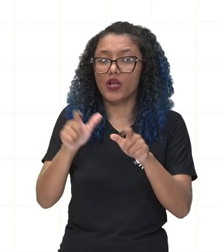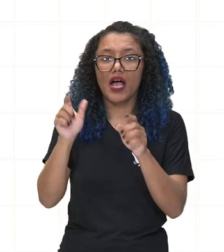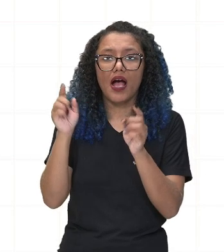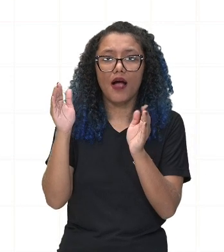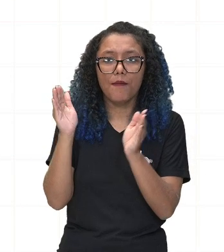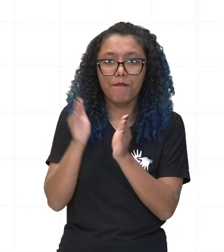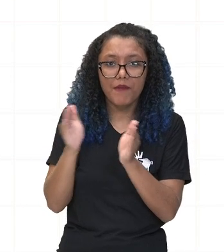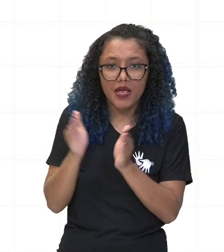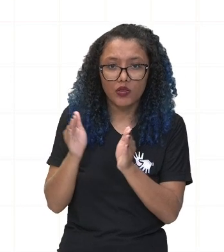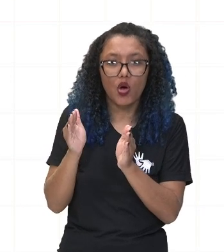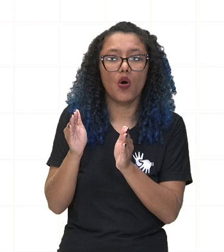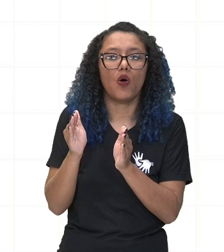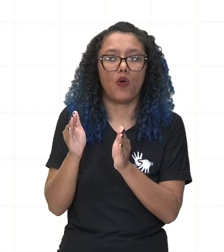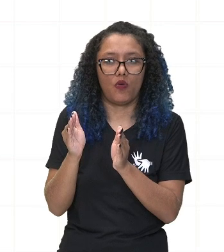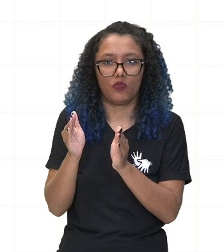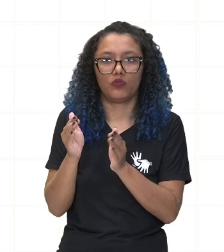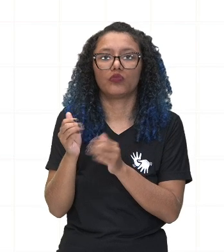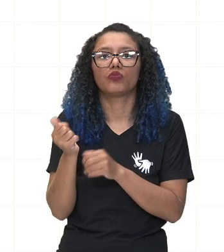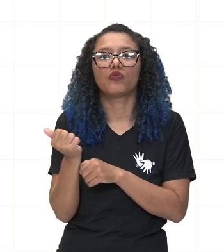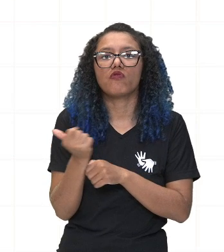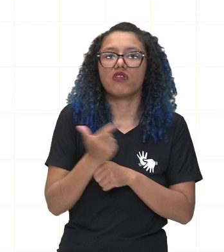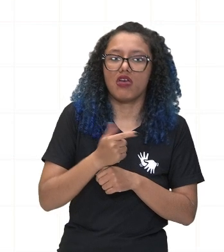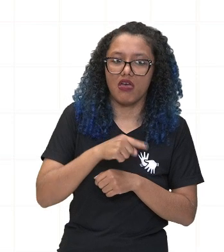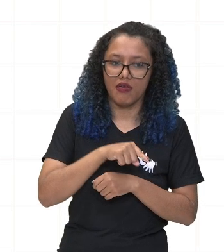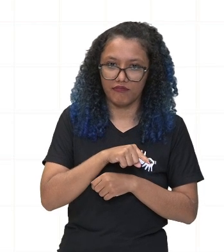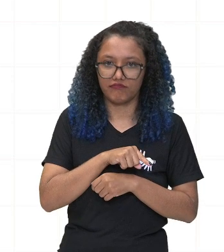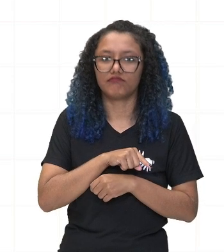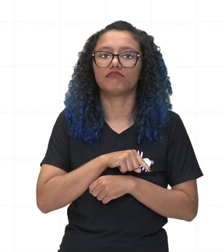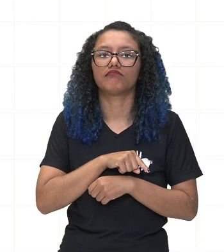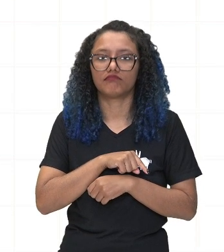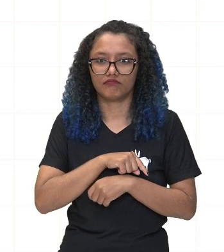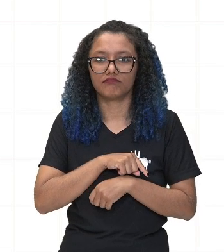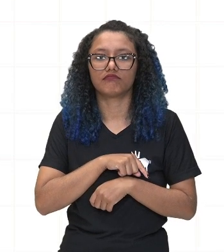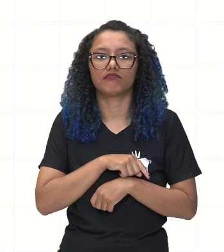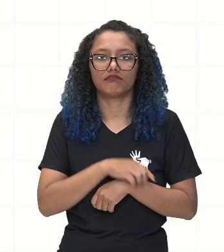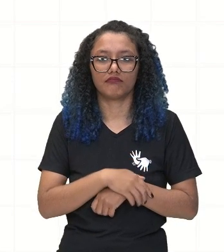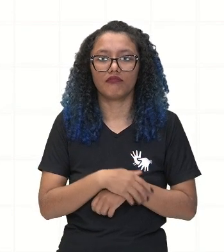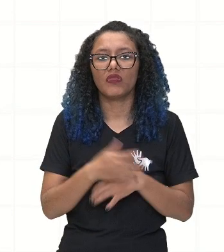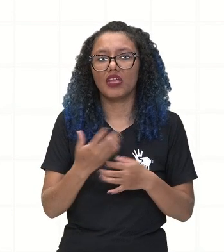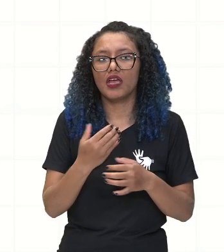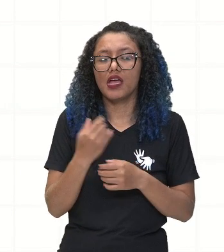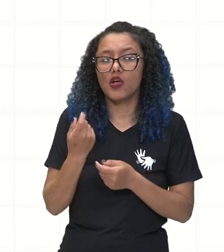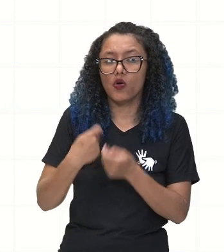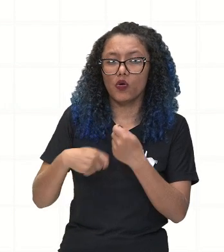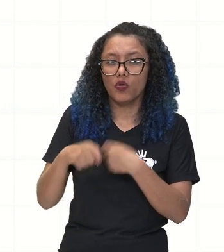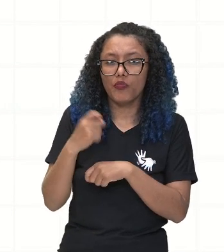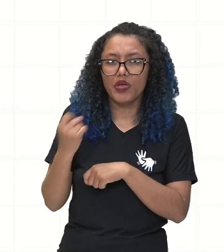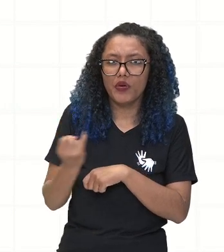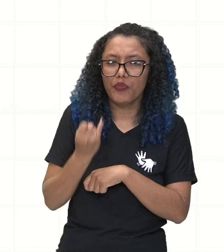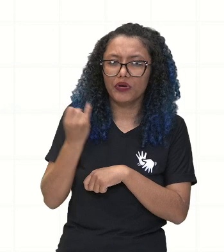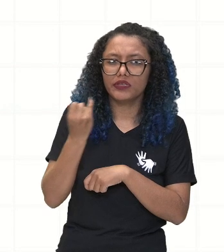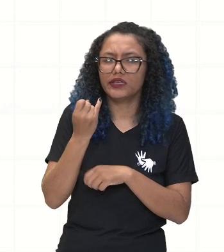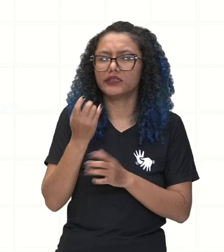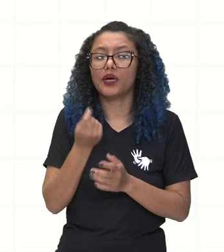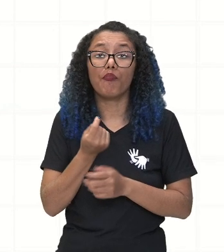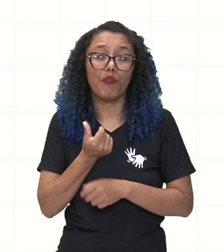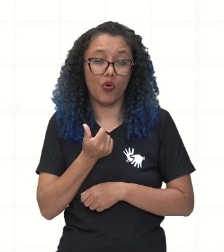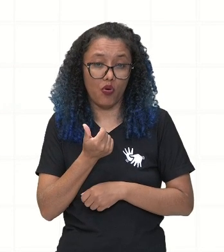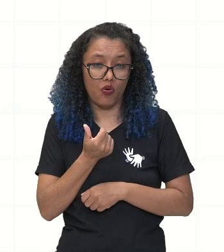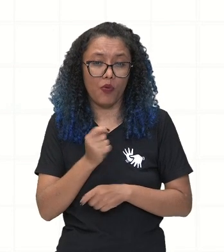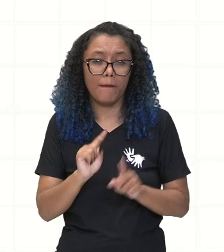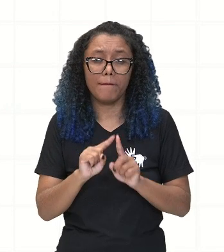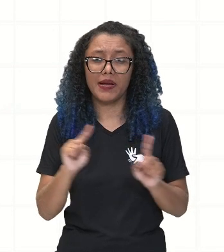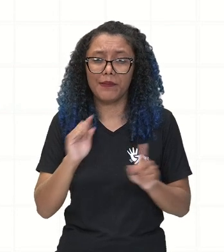quê? Menores que os vice-reinos. Possuía pouca importância econômica, contudo, uma das